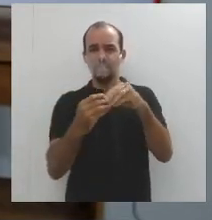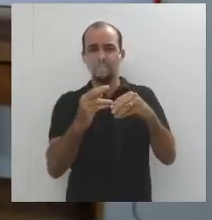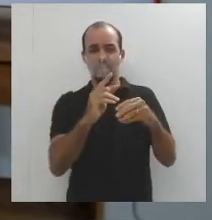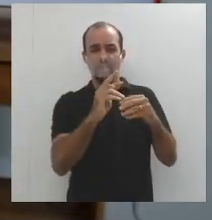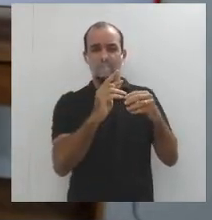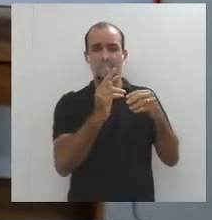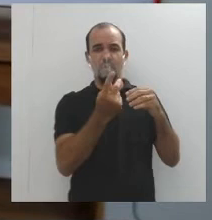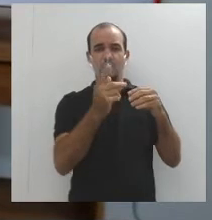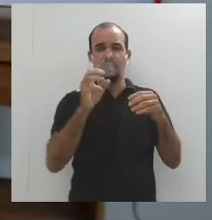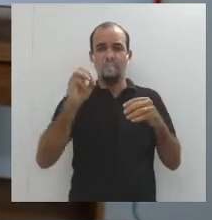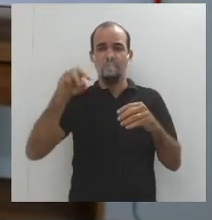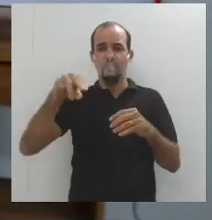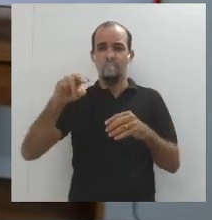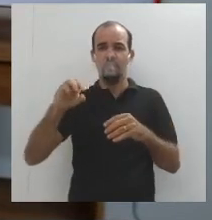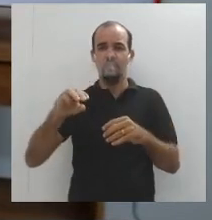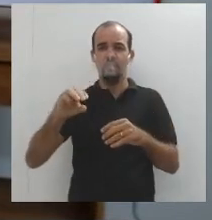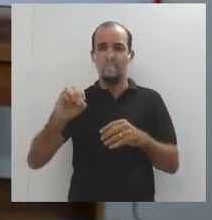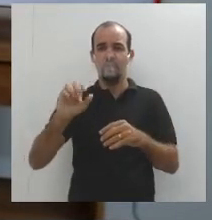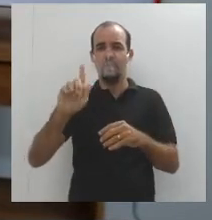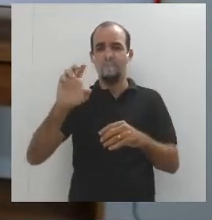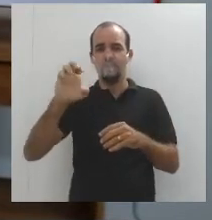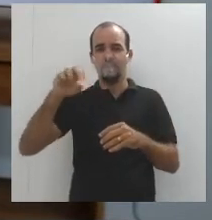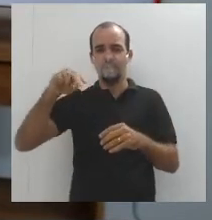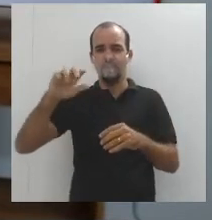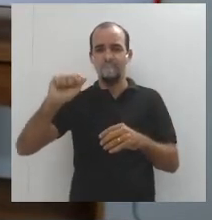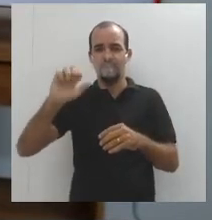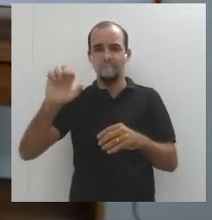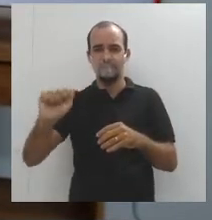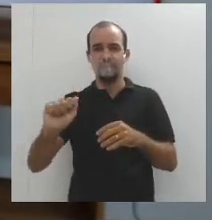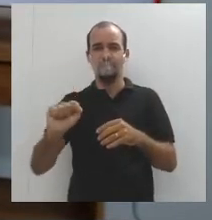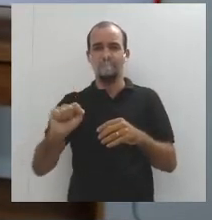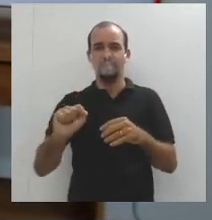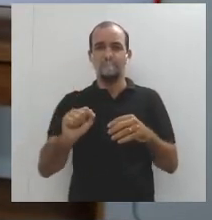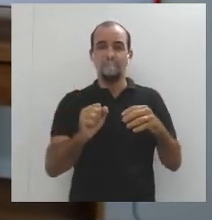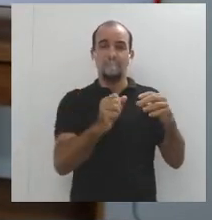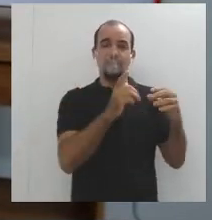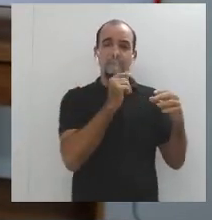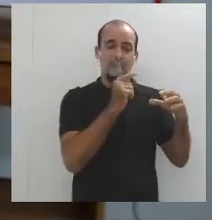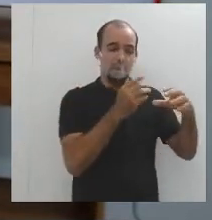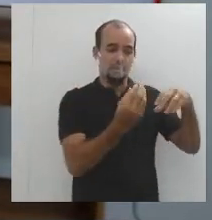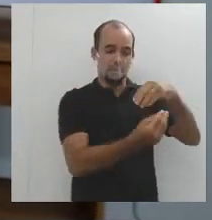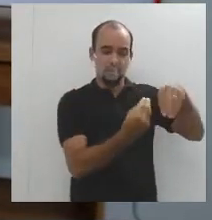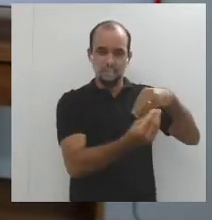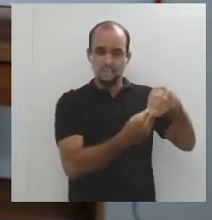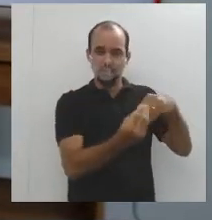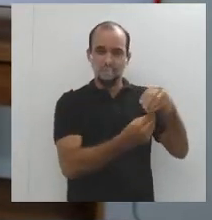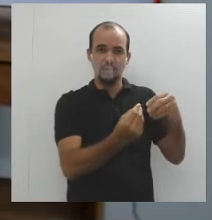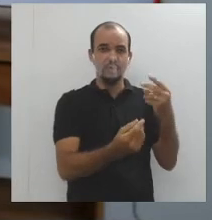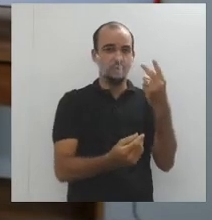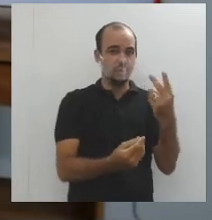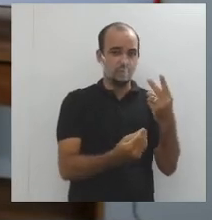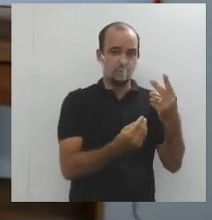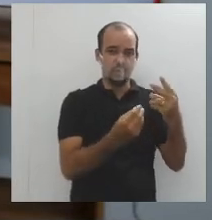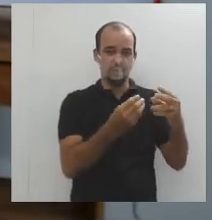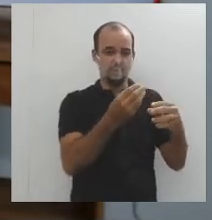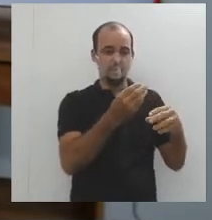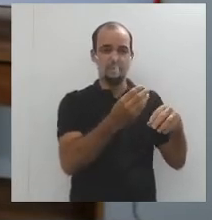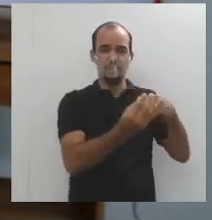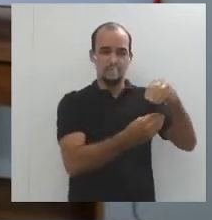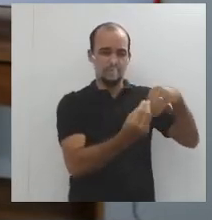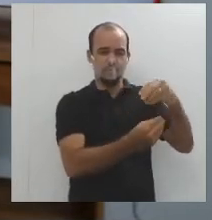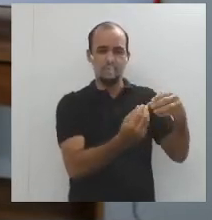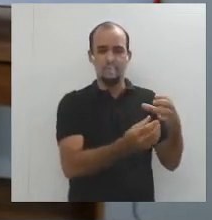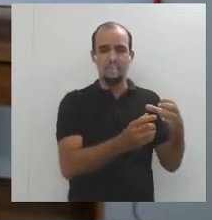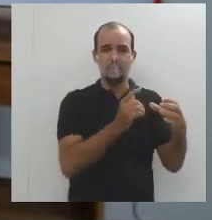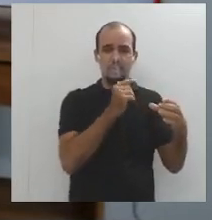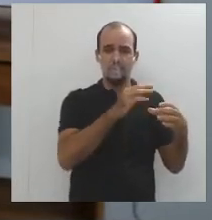ok? Quando eu tenho o granito, eu tenho três fases sólidas, ou seja, eu tenho os